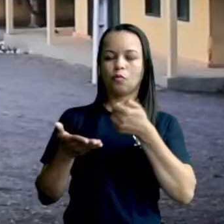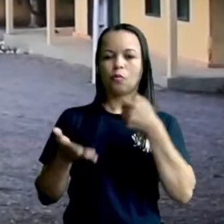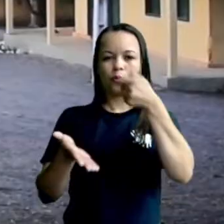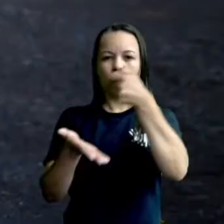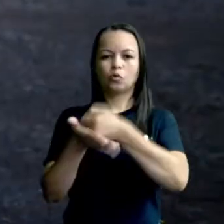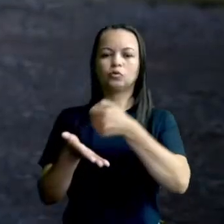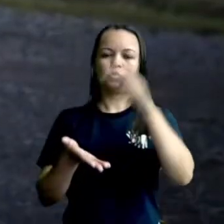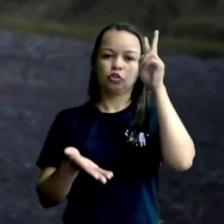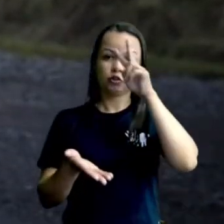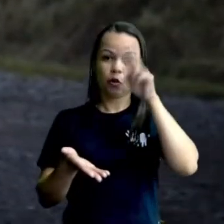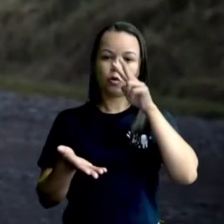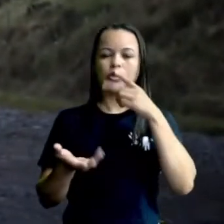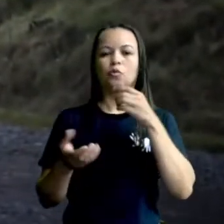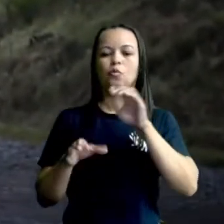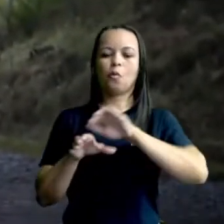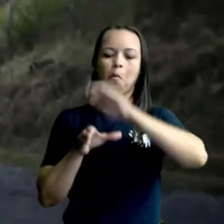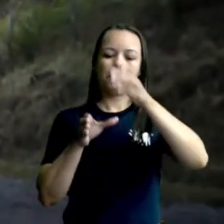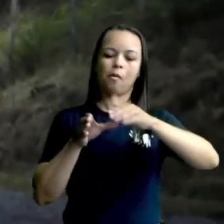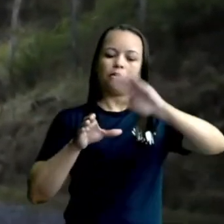das Tabocas.